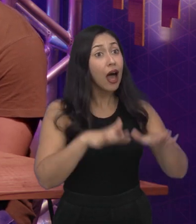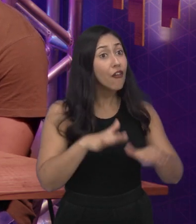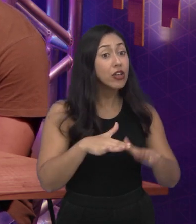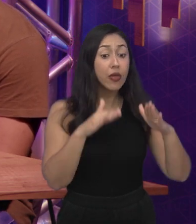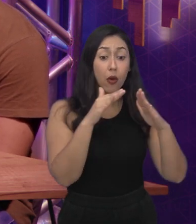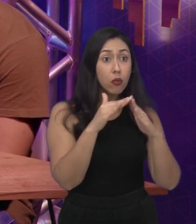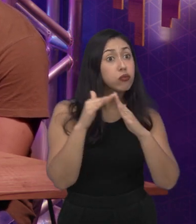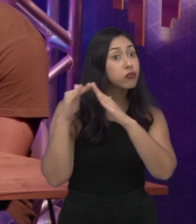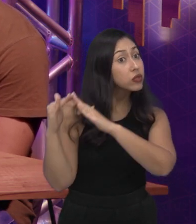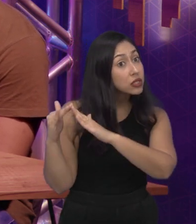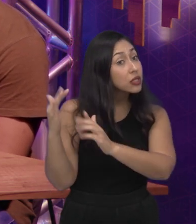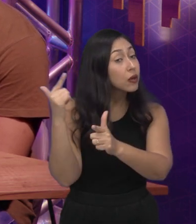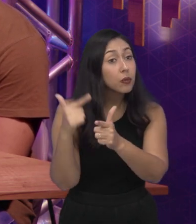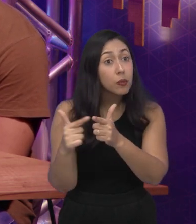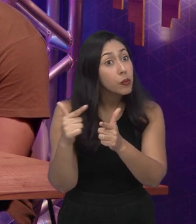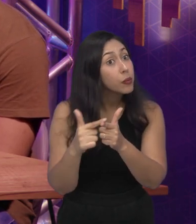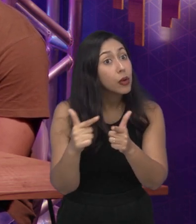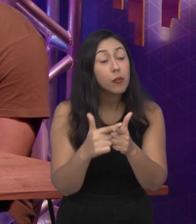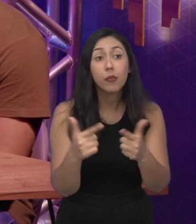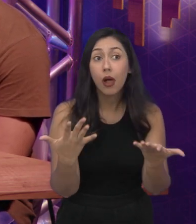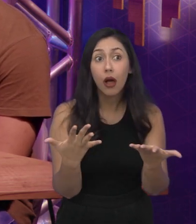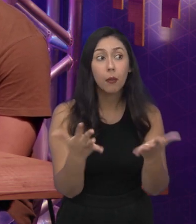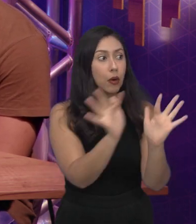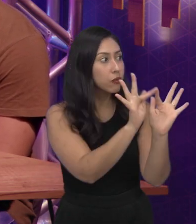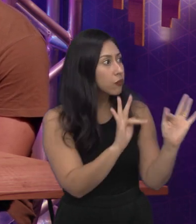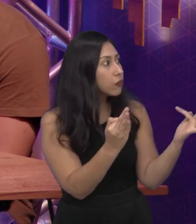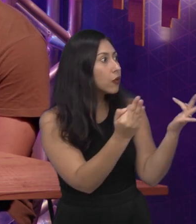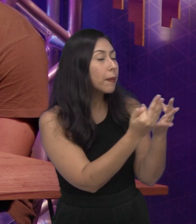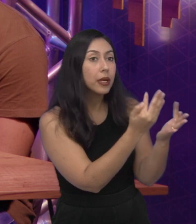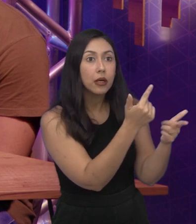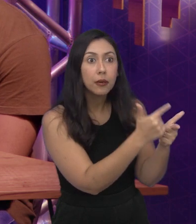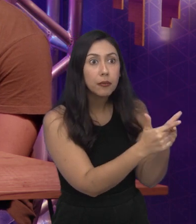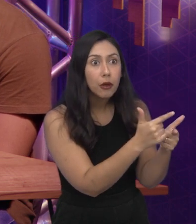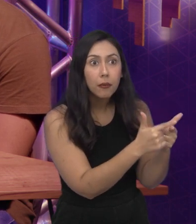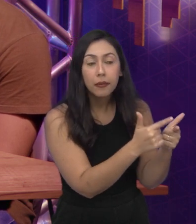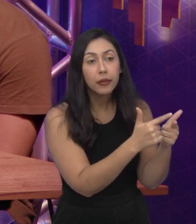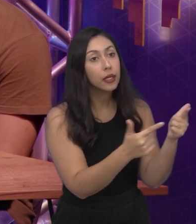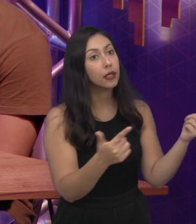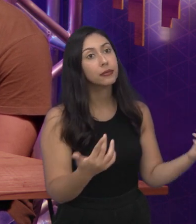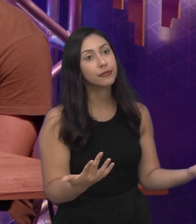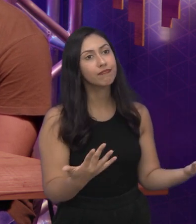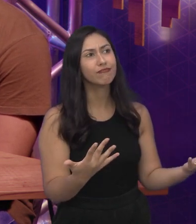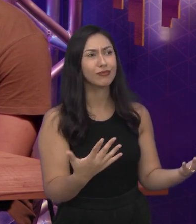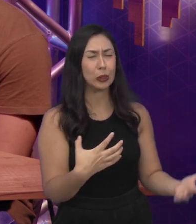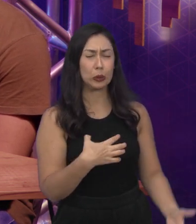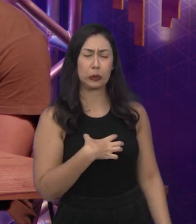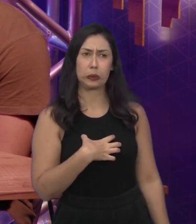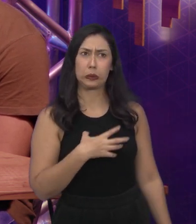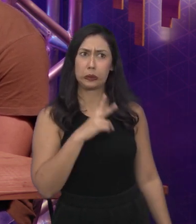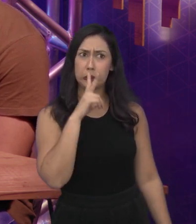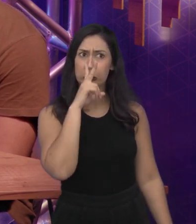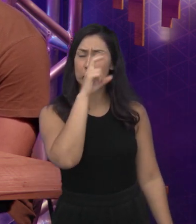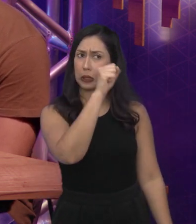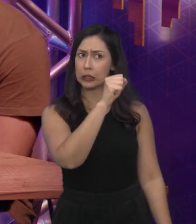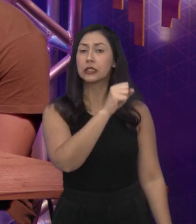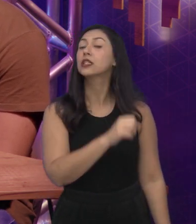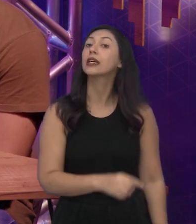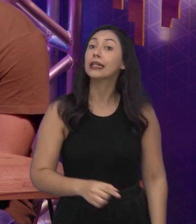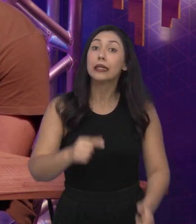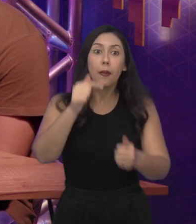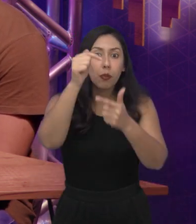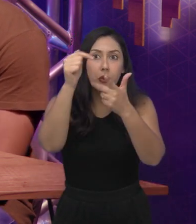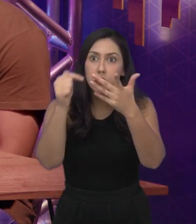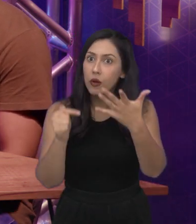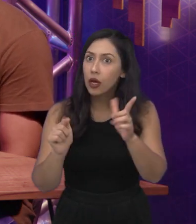vezes, assim, o seu vizinho tá passando por algum problema, enfim, algum familiar. Então, achei essa cena muito forte. Não, e